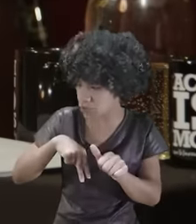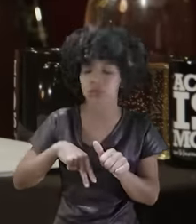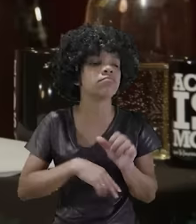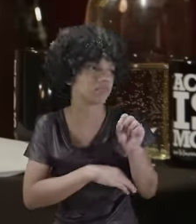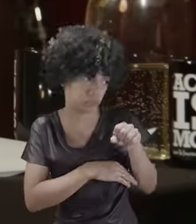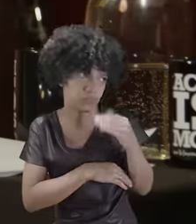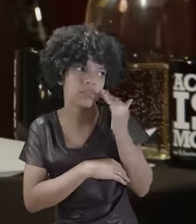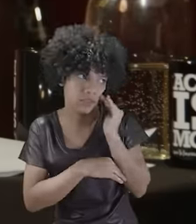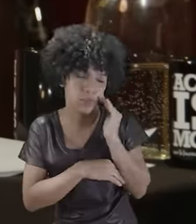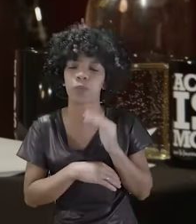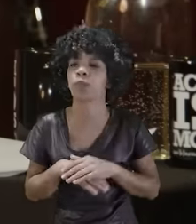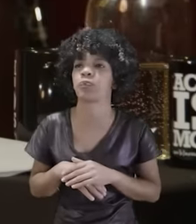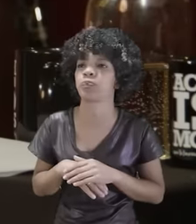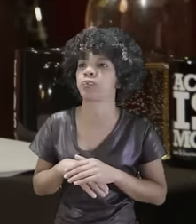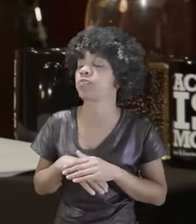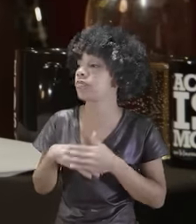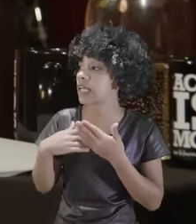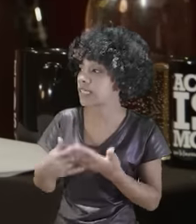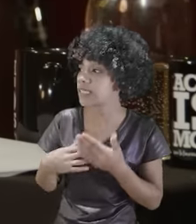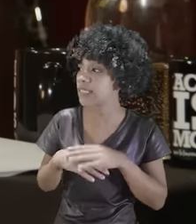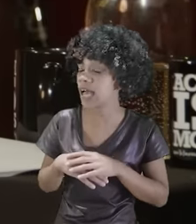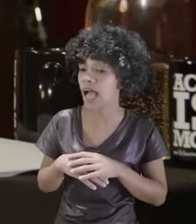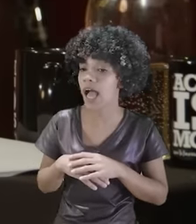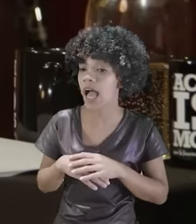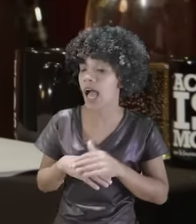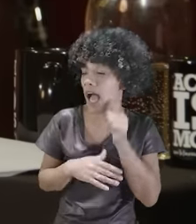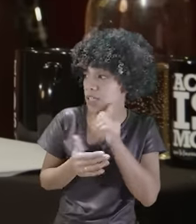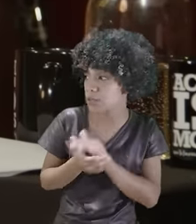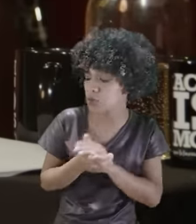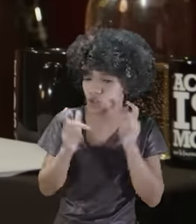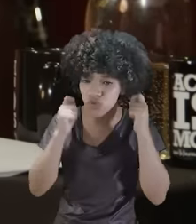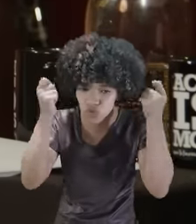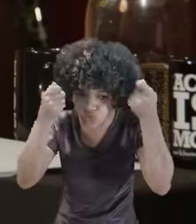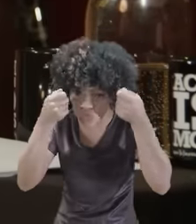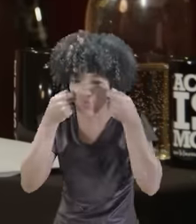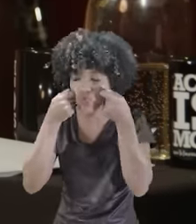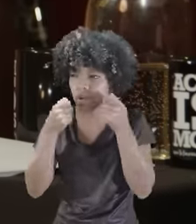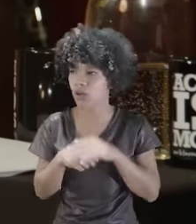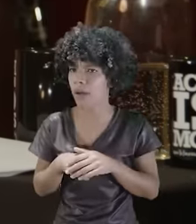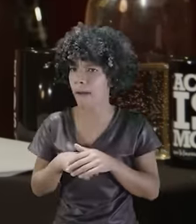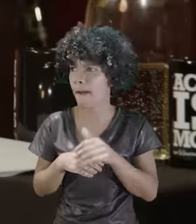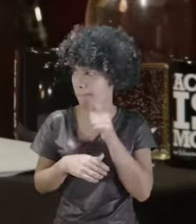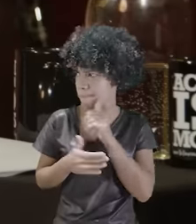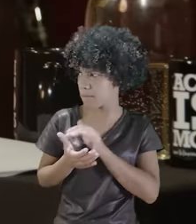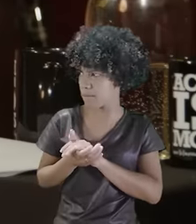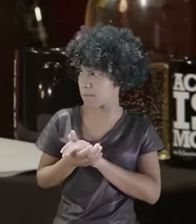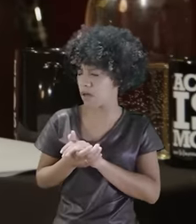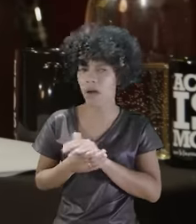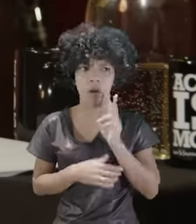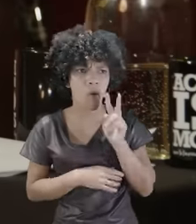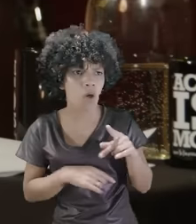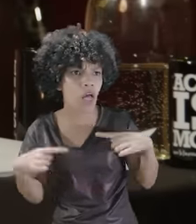bermuda shorts e a esposa dele estava de busca normal minha mulher de